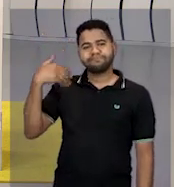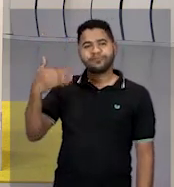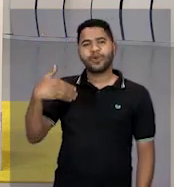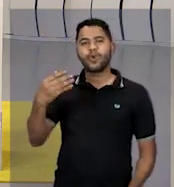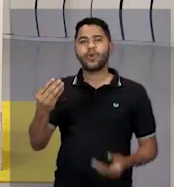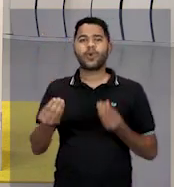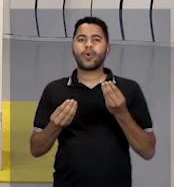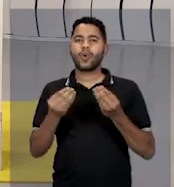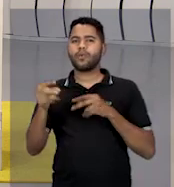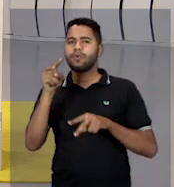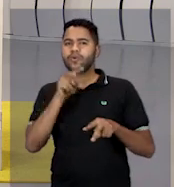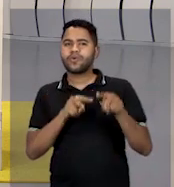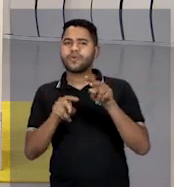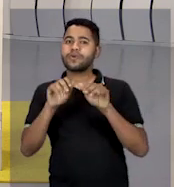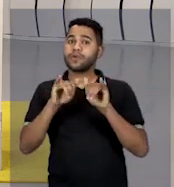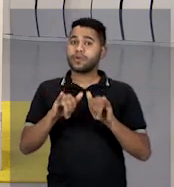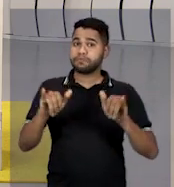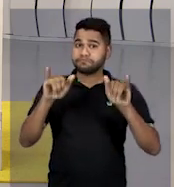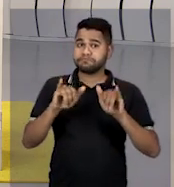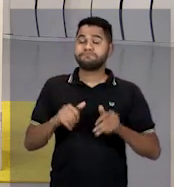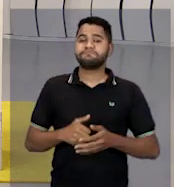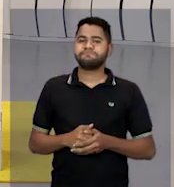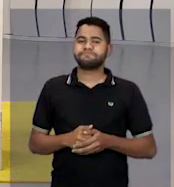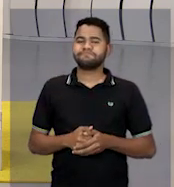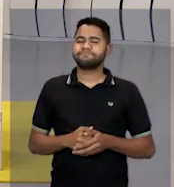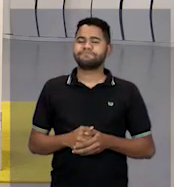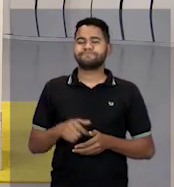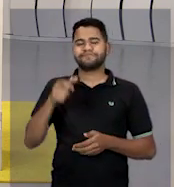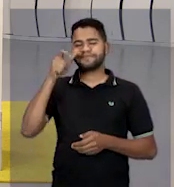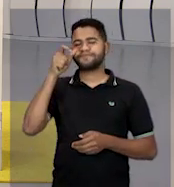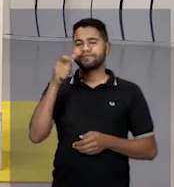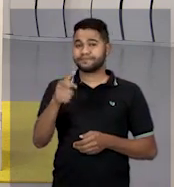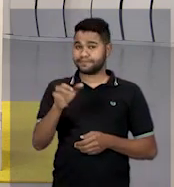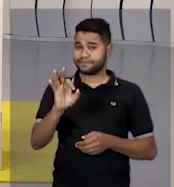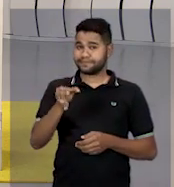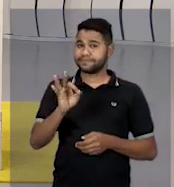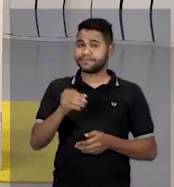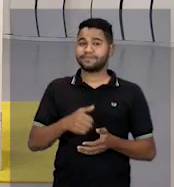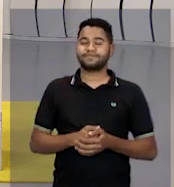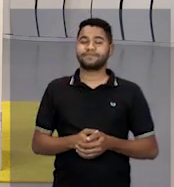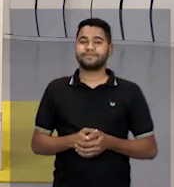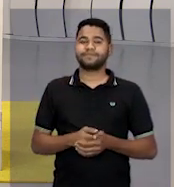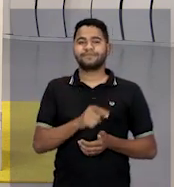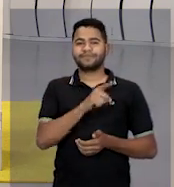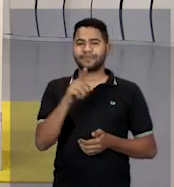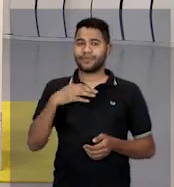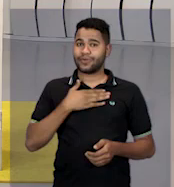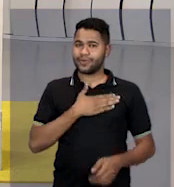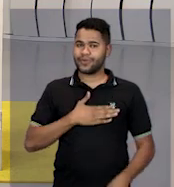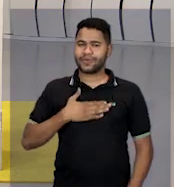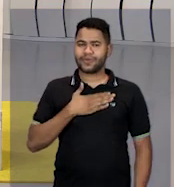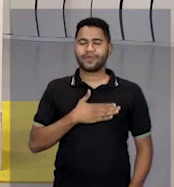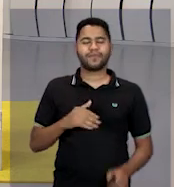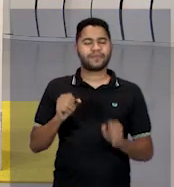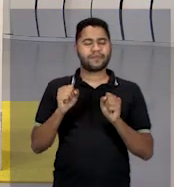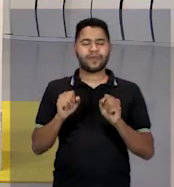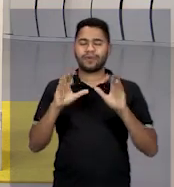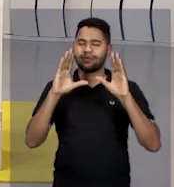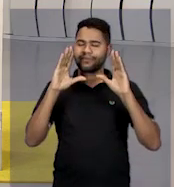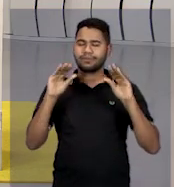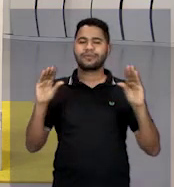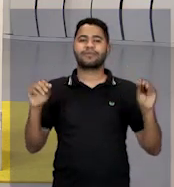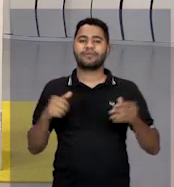se checar uma informação. Foi muito interessante, não foi? Se vocês gostaram, podem ficar